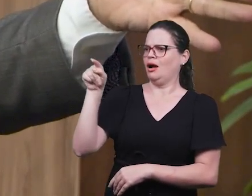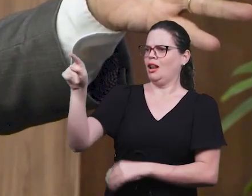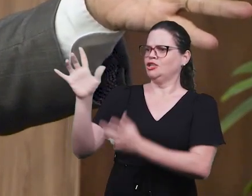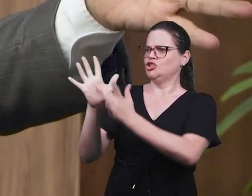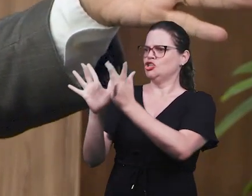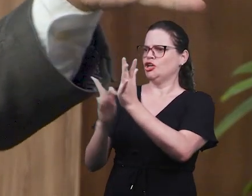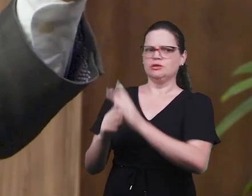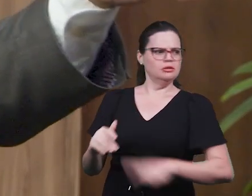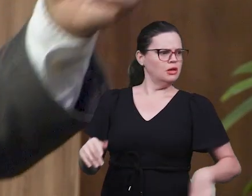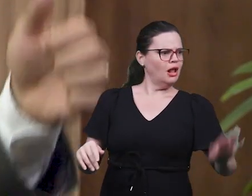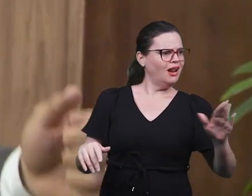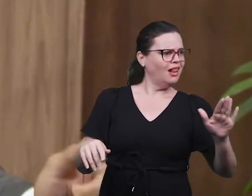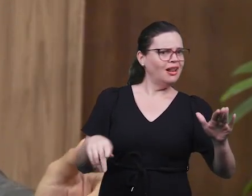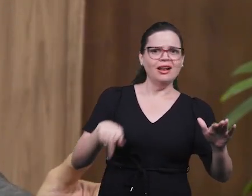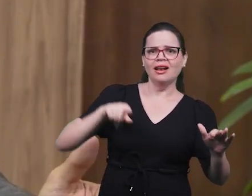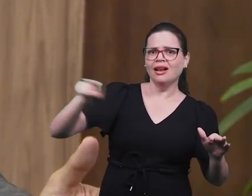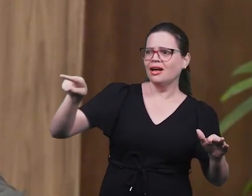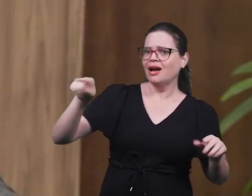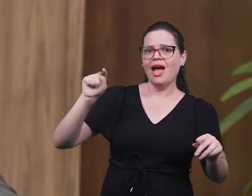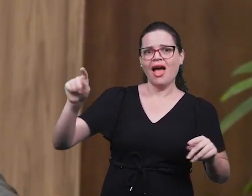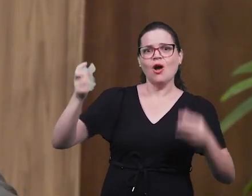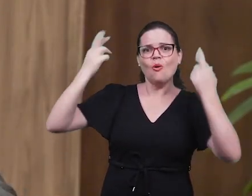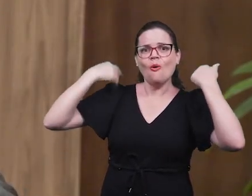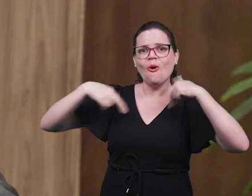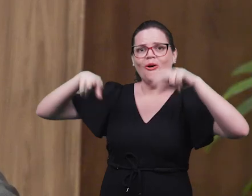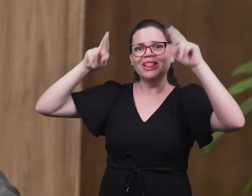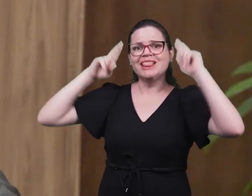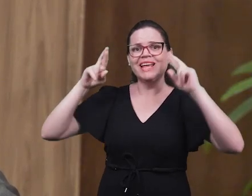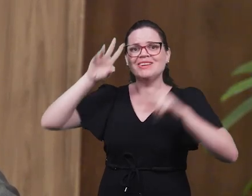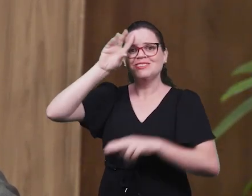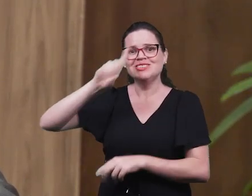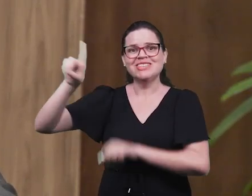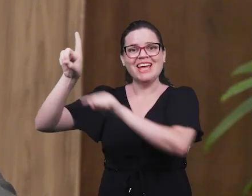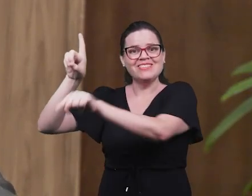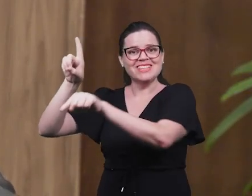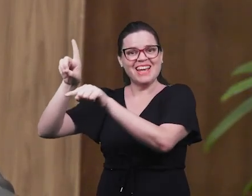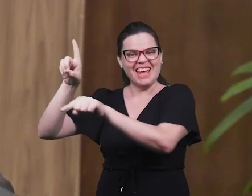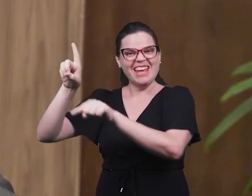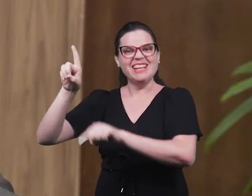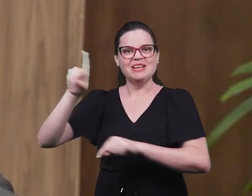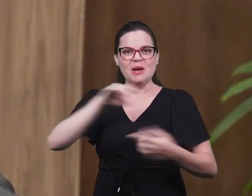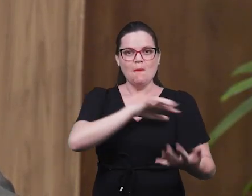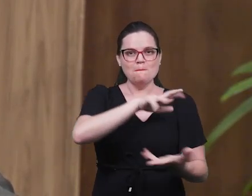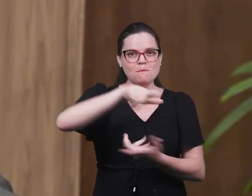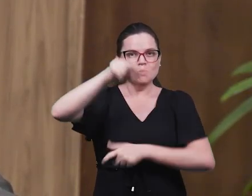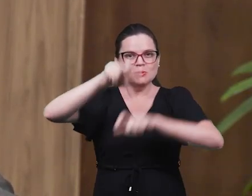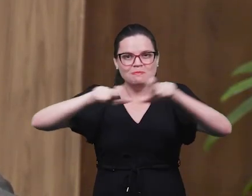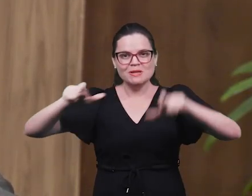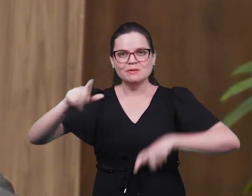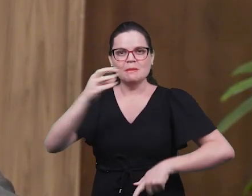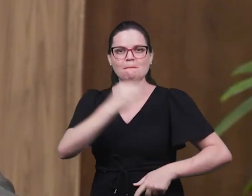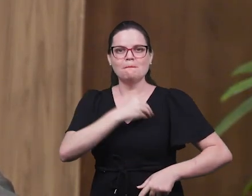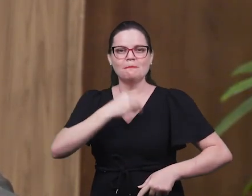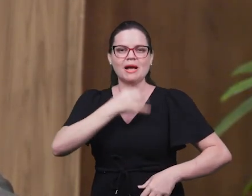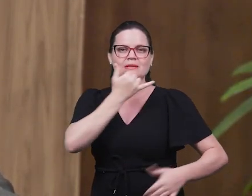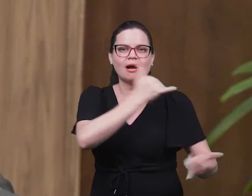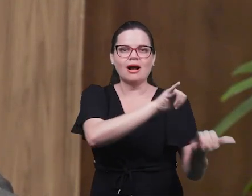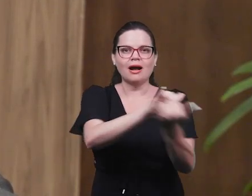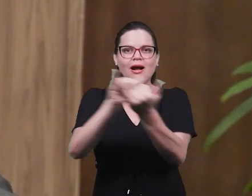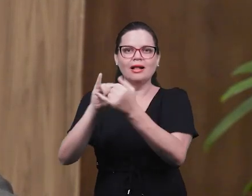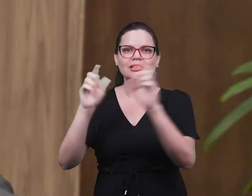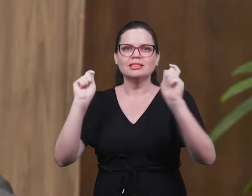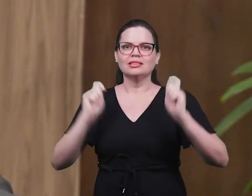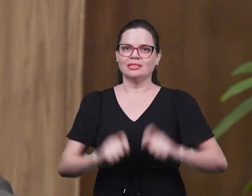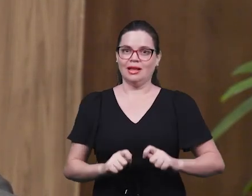aí o Cordeiro de Deus, que tira o pecado do mundo. E agora, quando nós chegamos ao final da Bíblia, está lá aquele